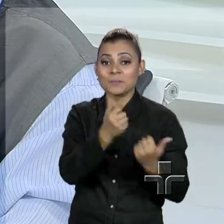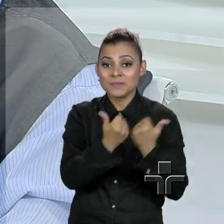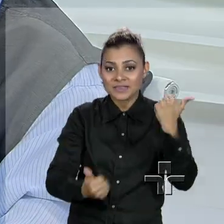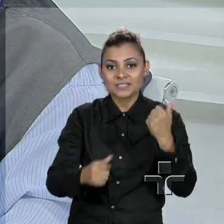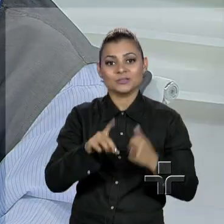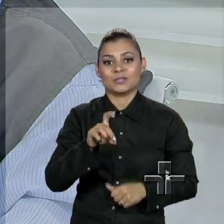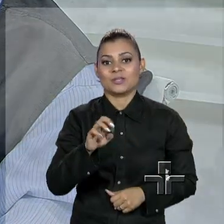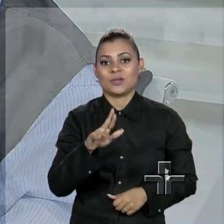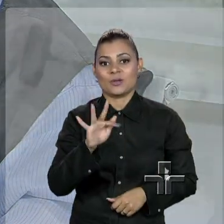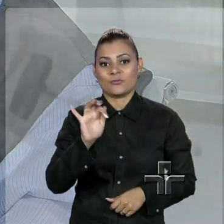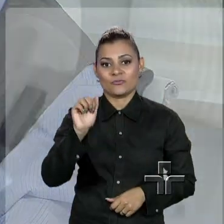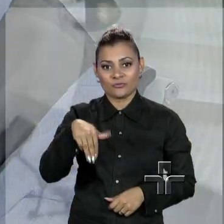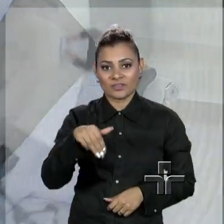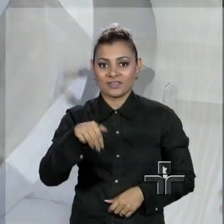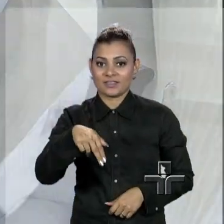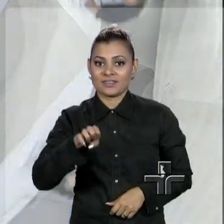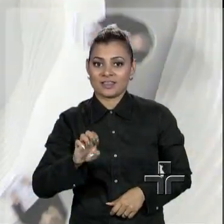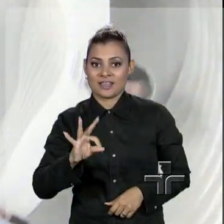Neto.